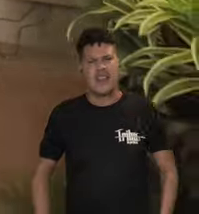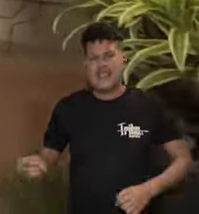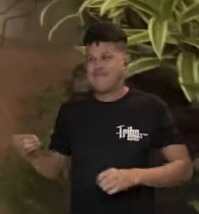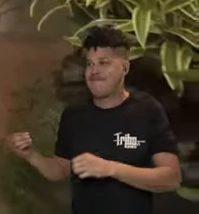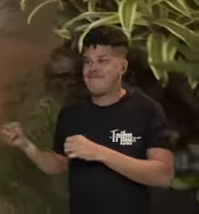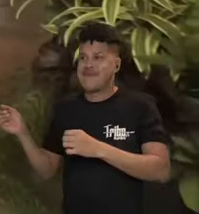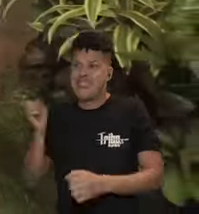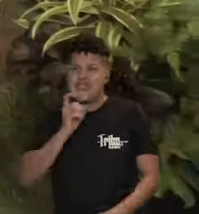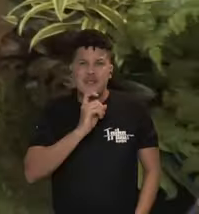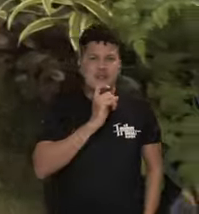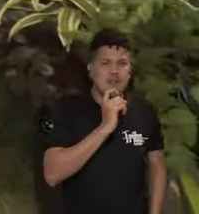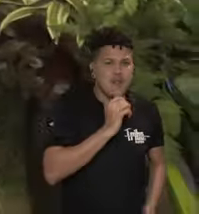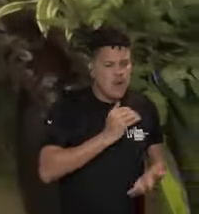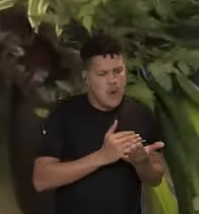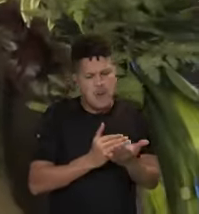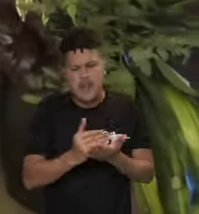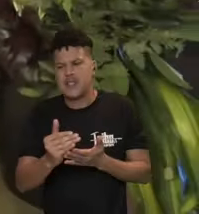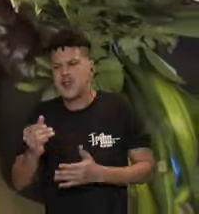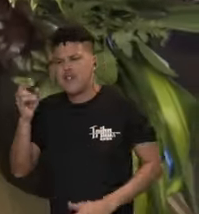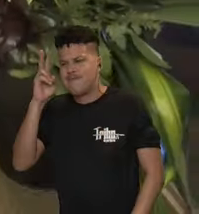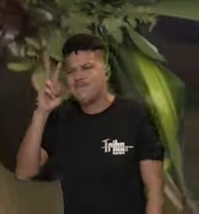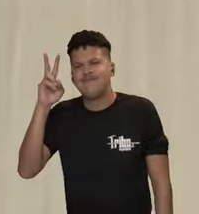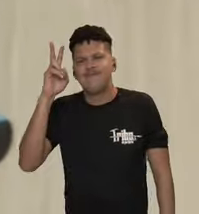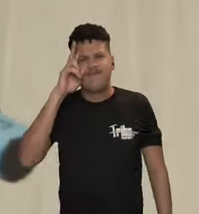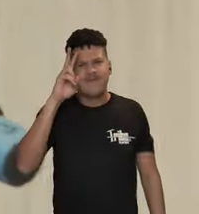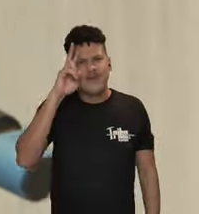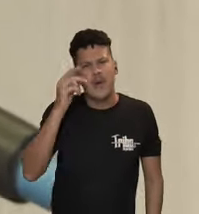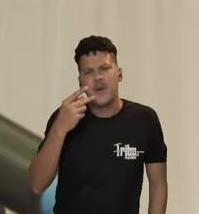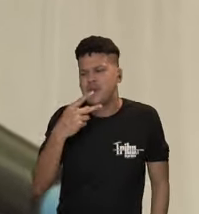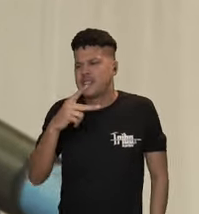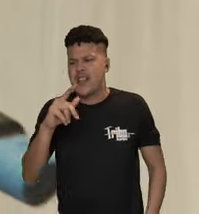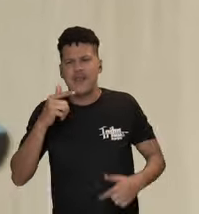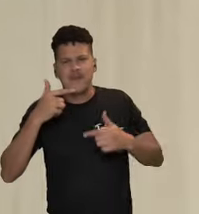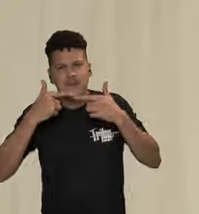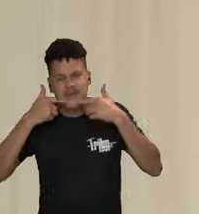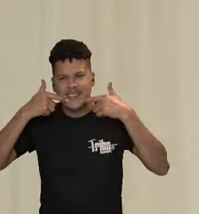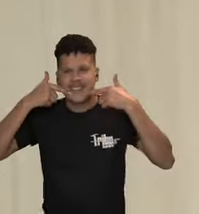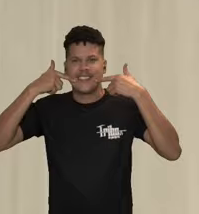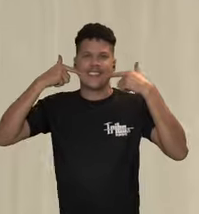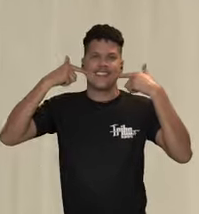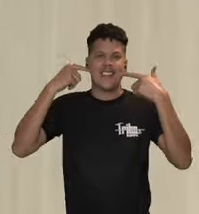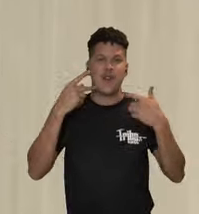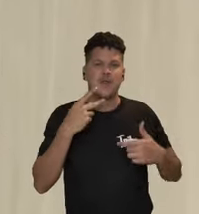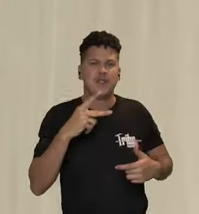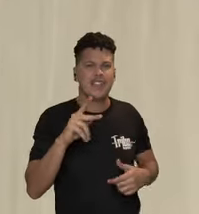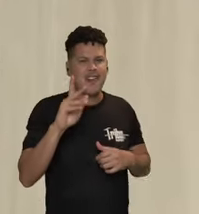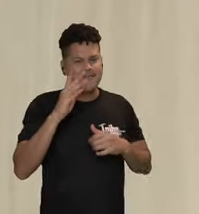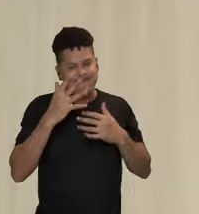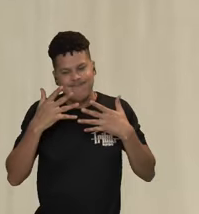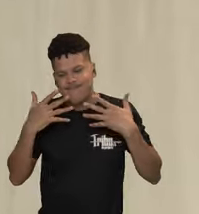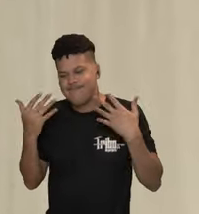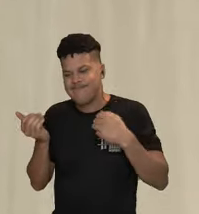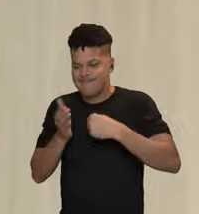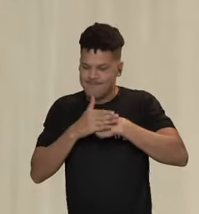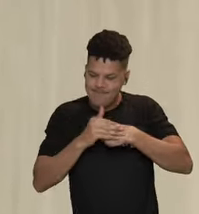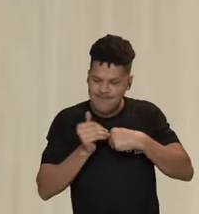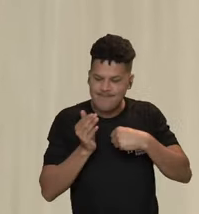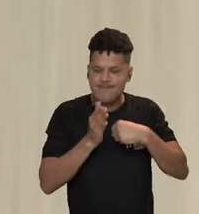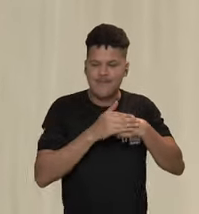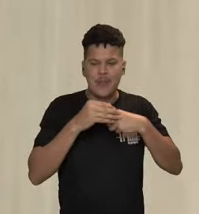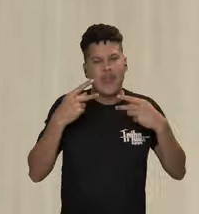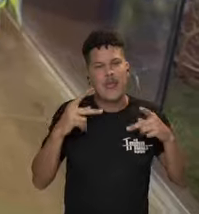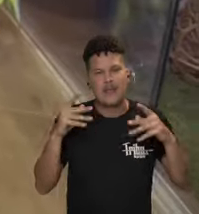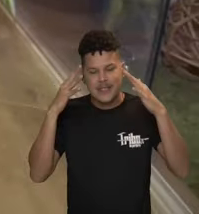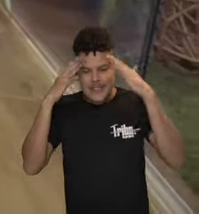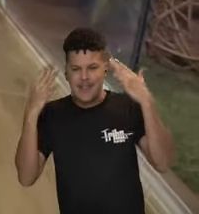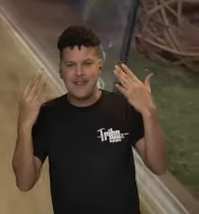o frio e me lembrou do seu sorriso, do seu calor, dos seus